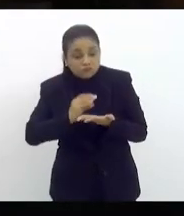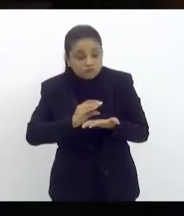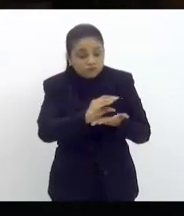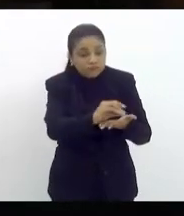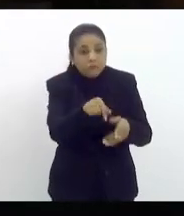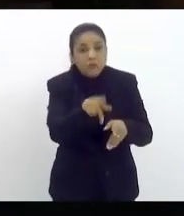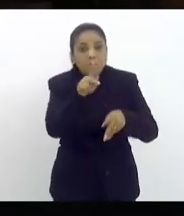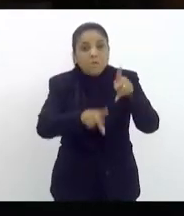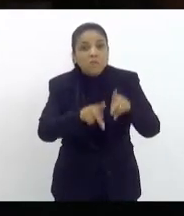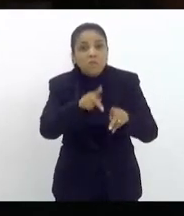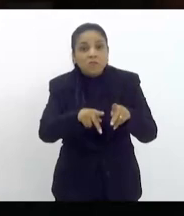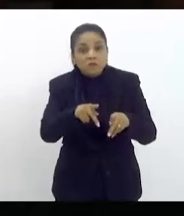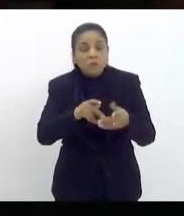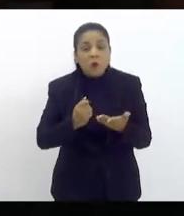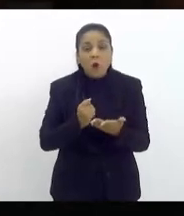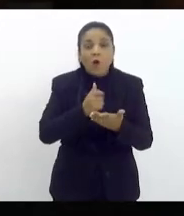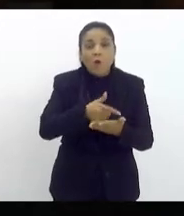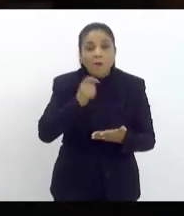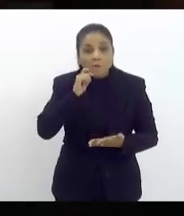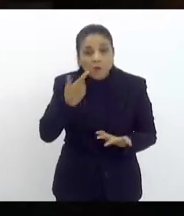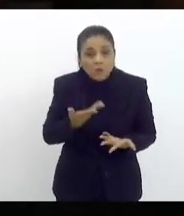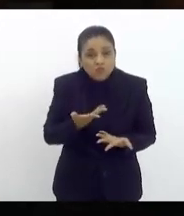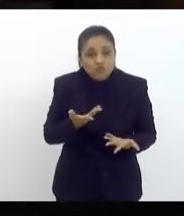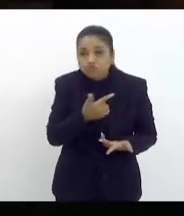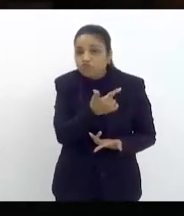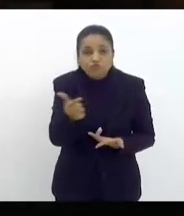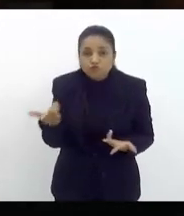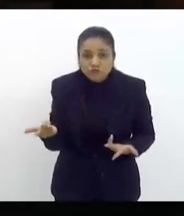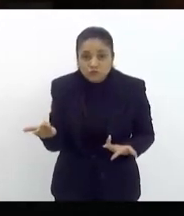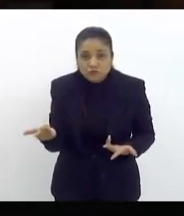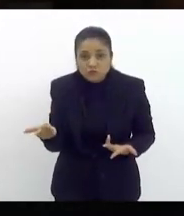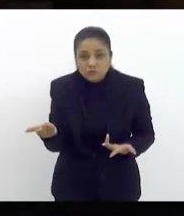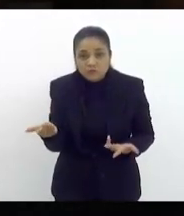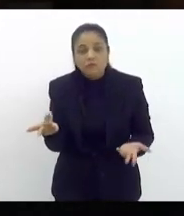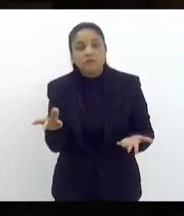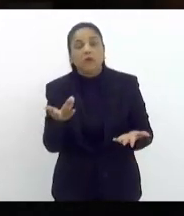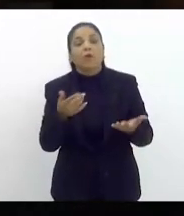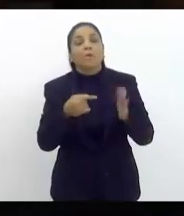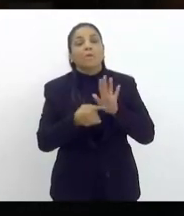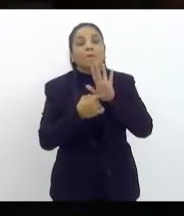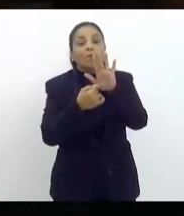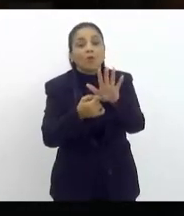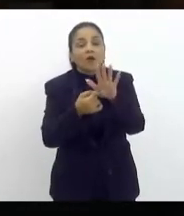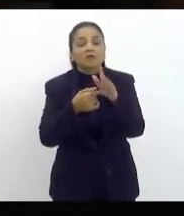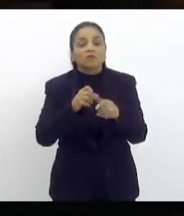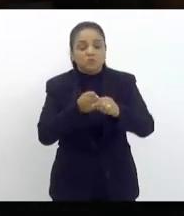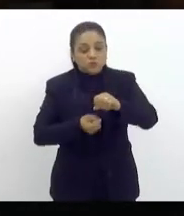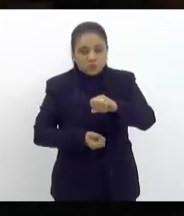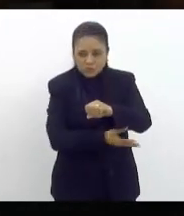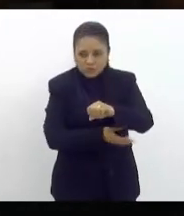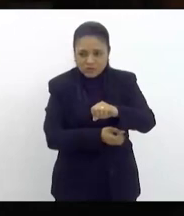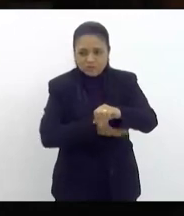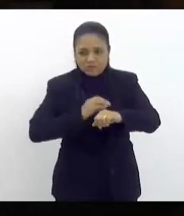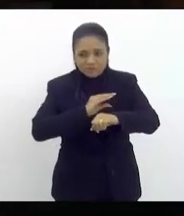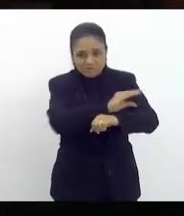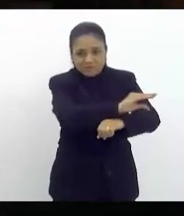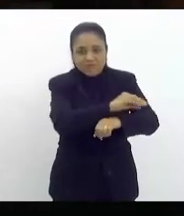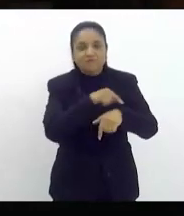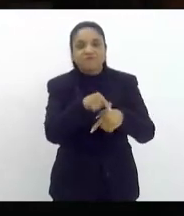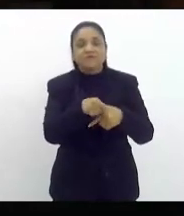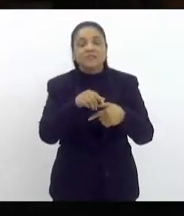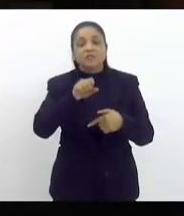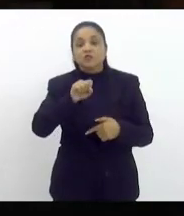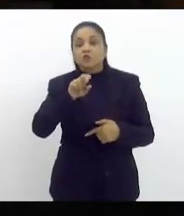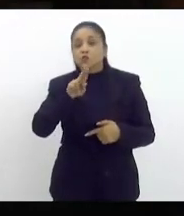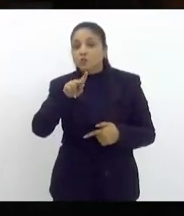a possibilidade de comprar um pão. Então, devemos ressaltar que esse Super RJ tem origem nessa casa.